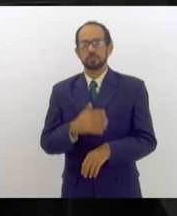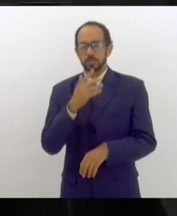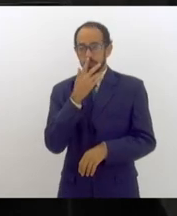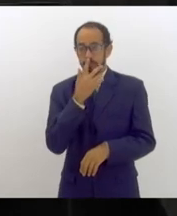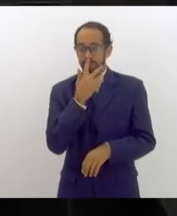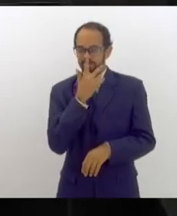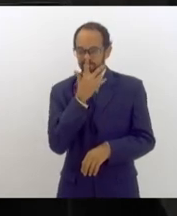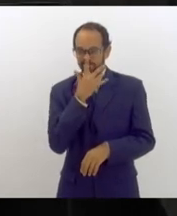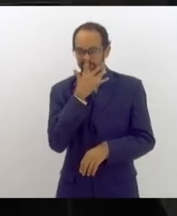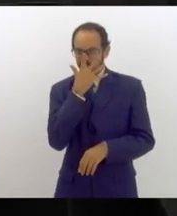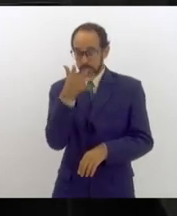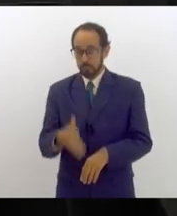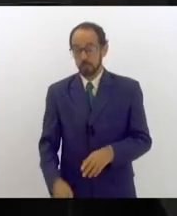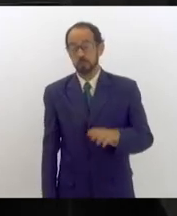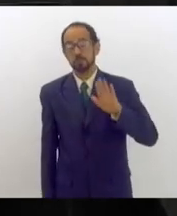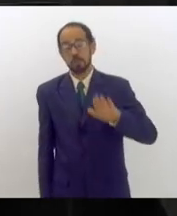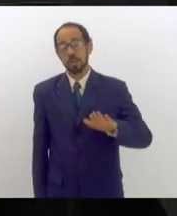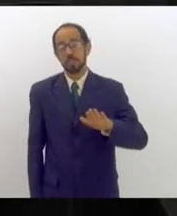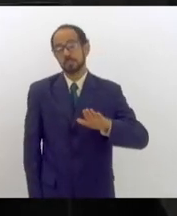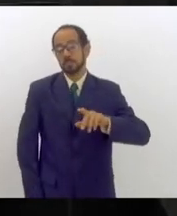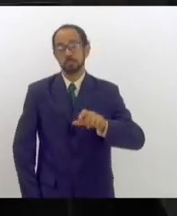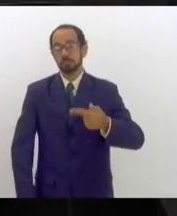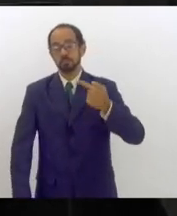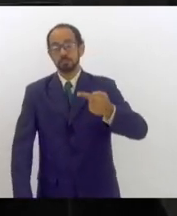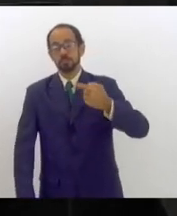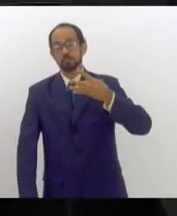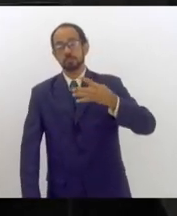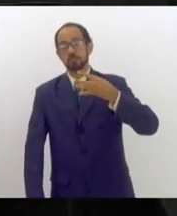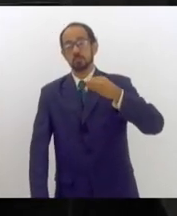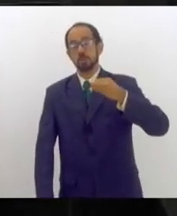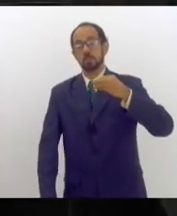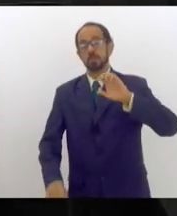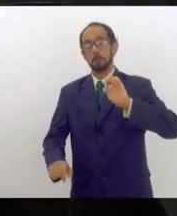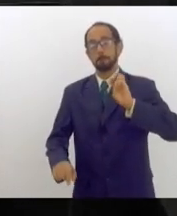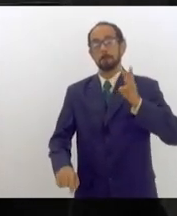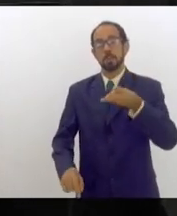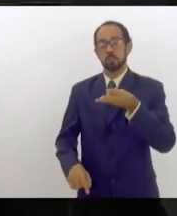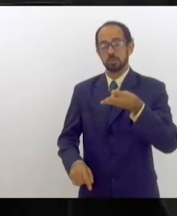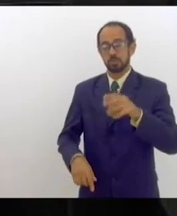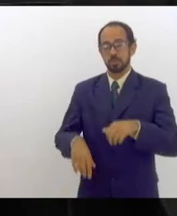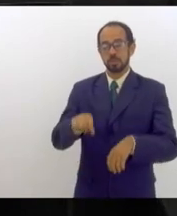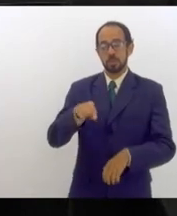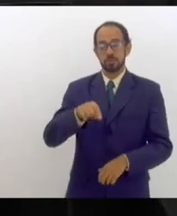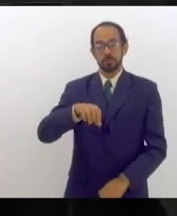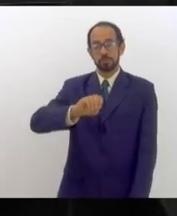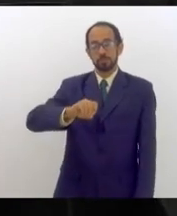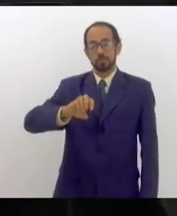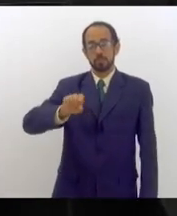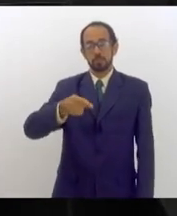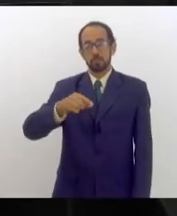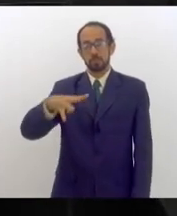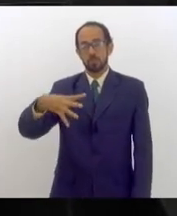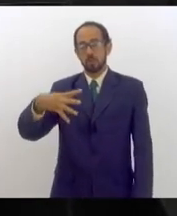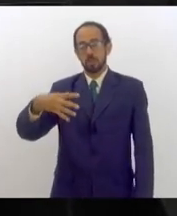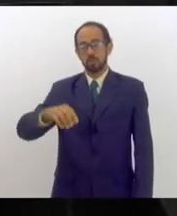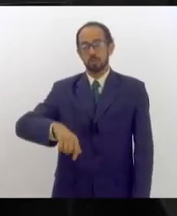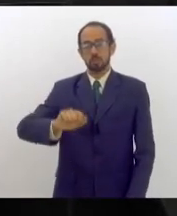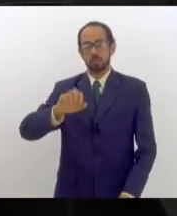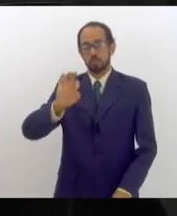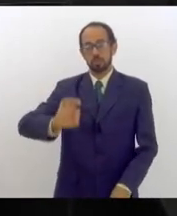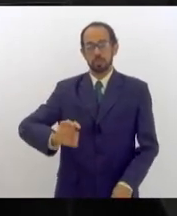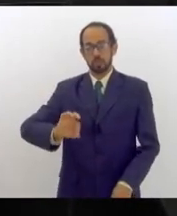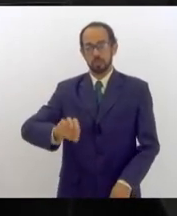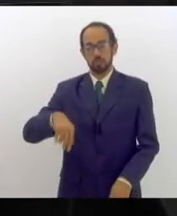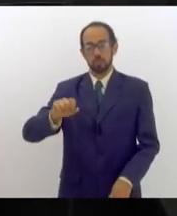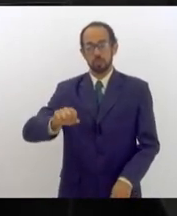740 milhões é 0,4% do que